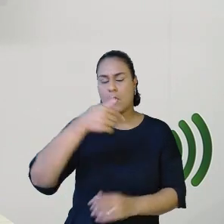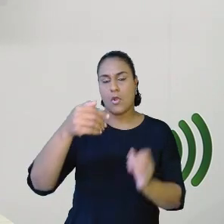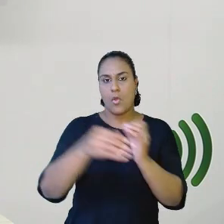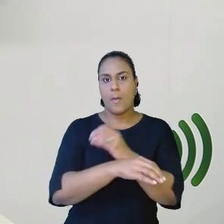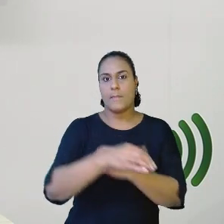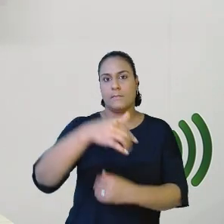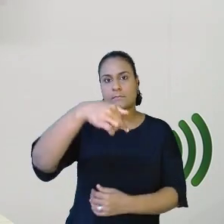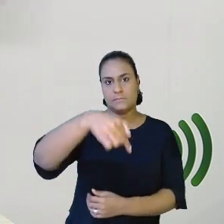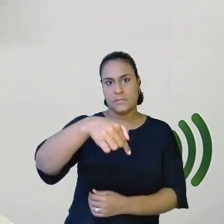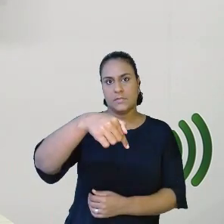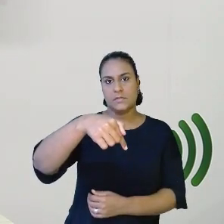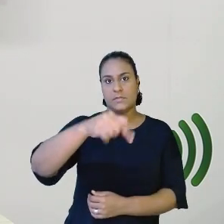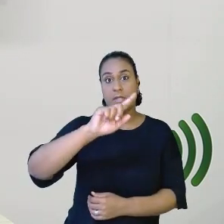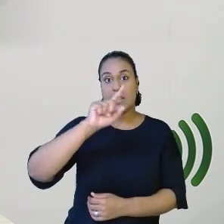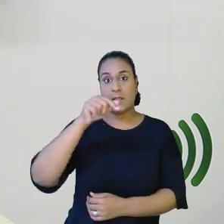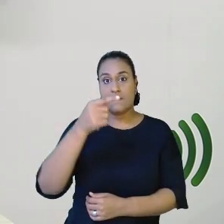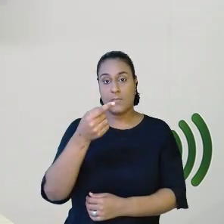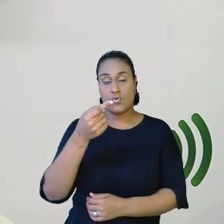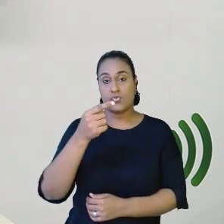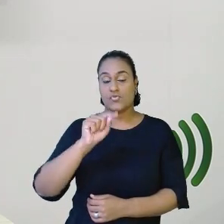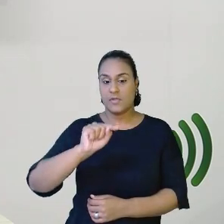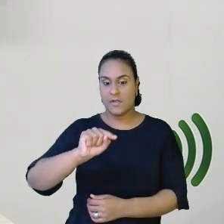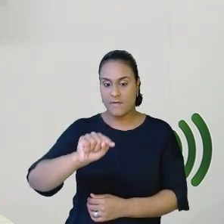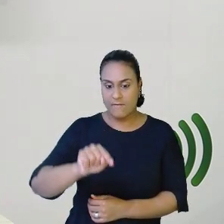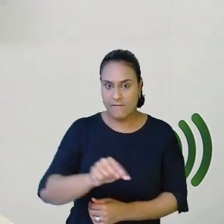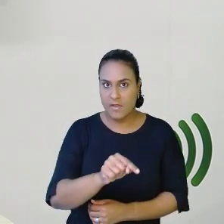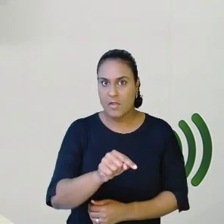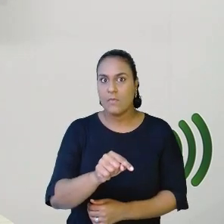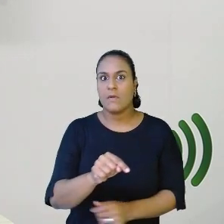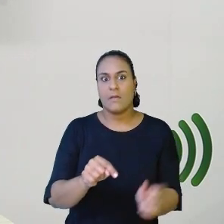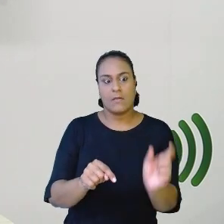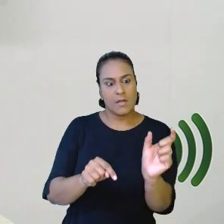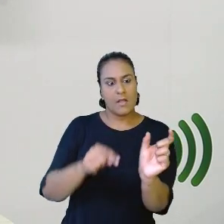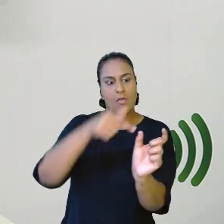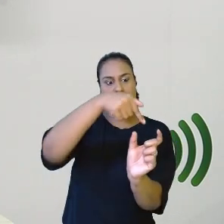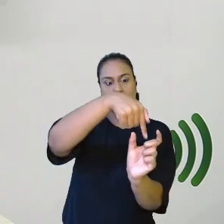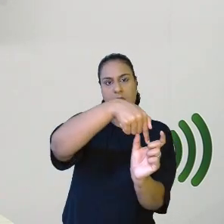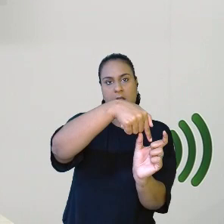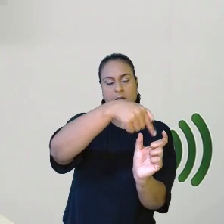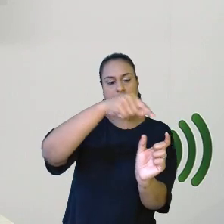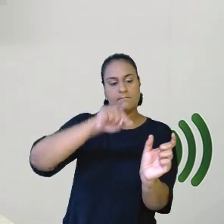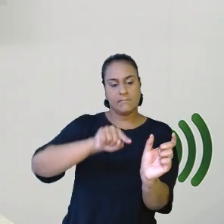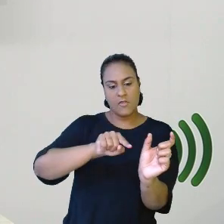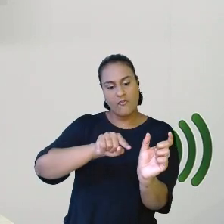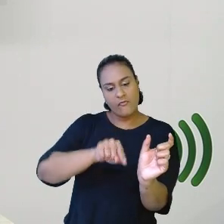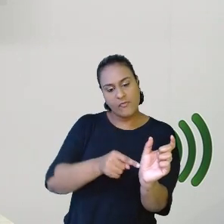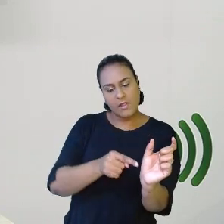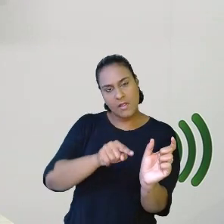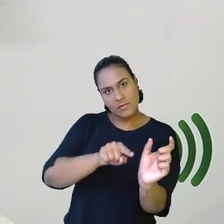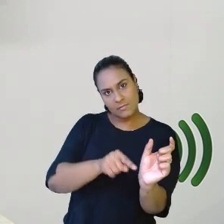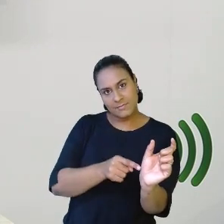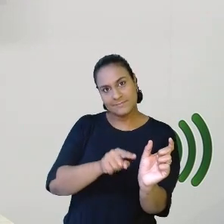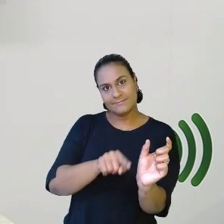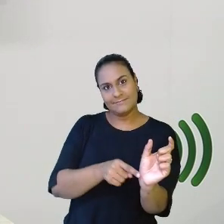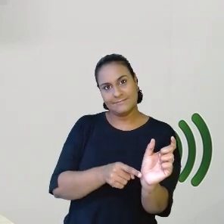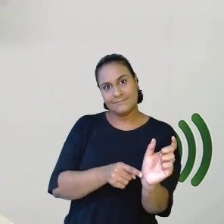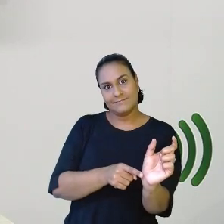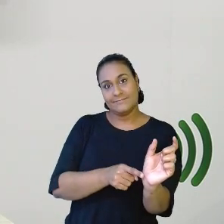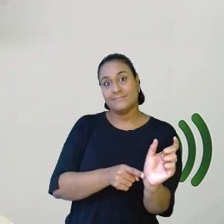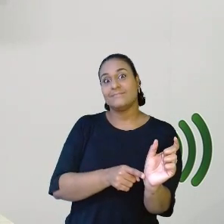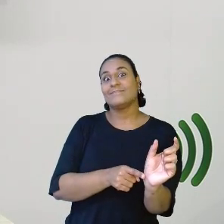inteira, a primeira casa que vem após a vírgula, que é aquele quebradinho, é